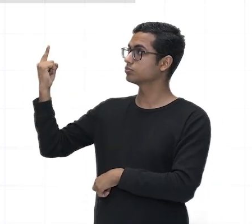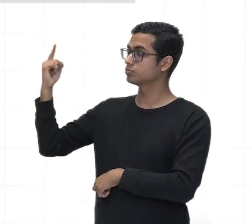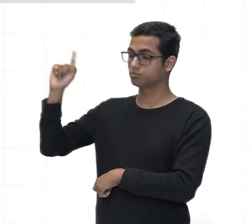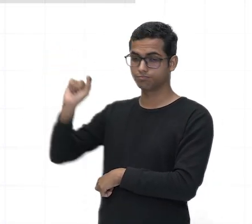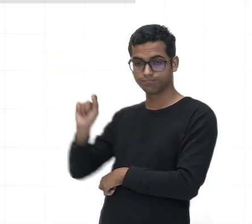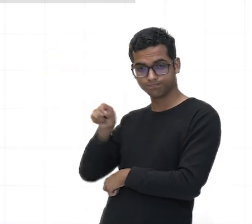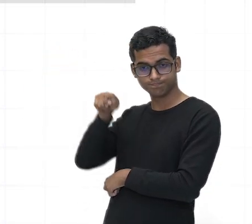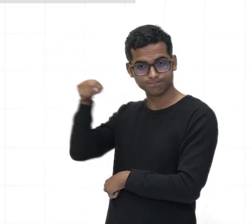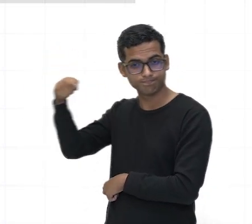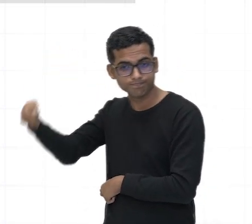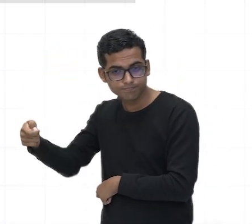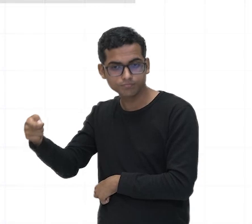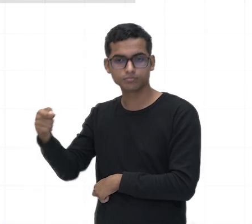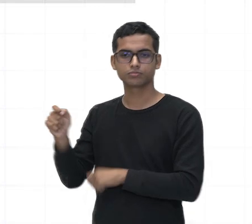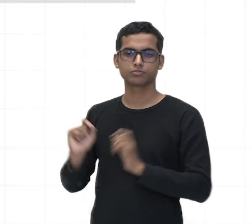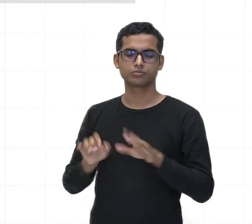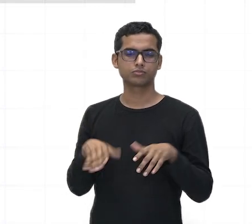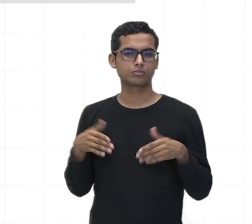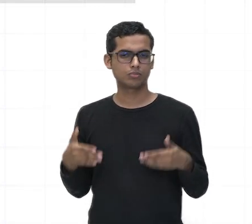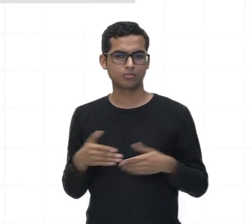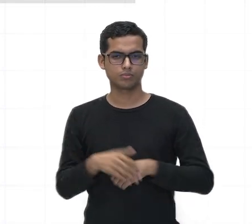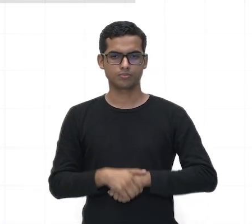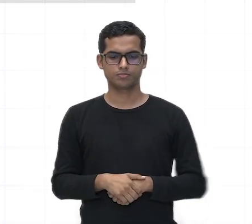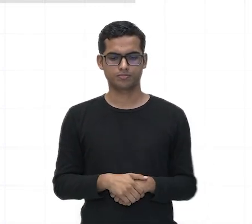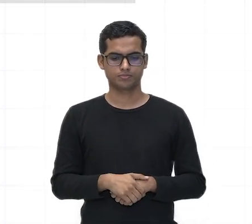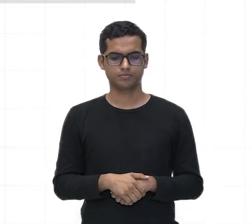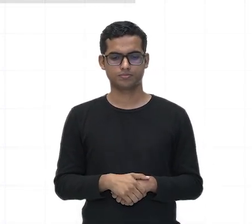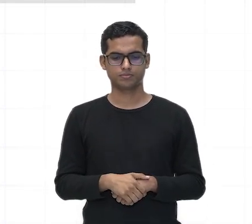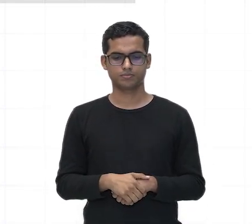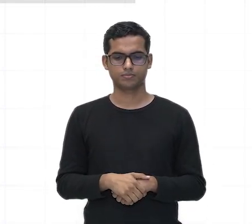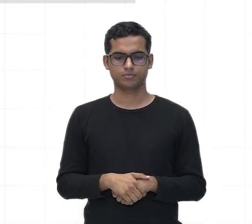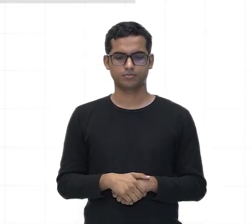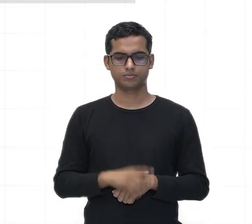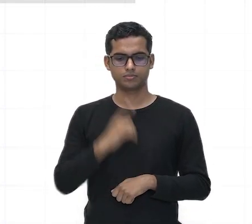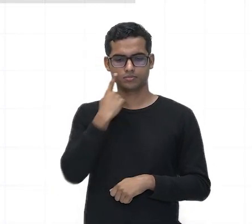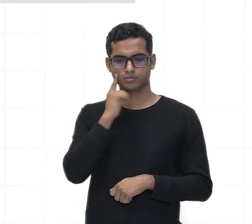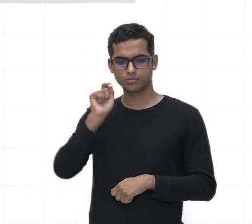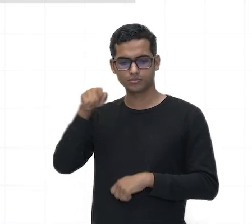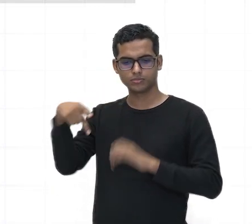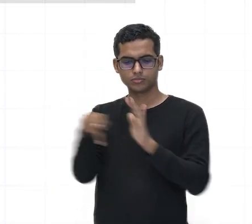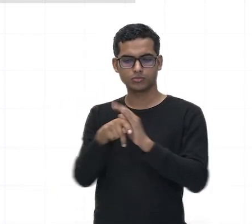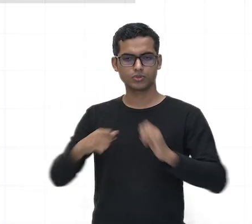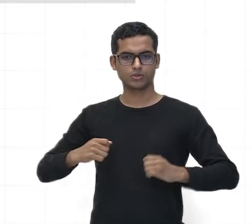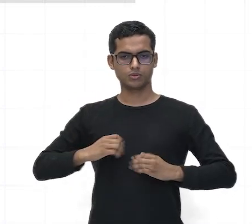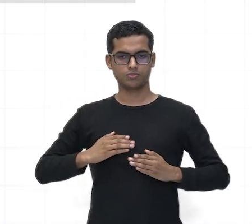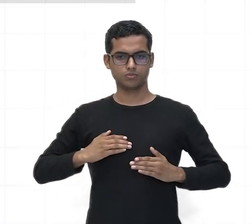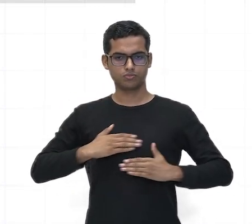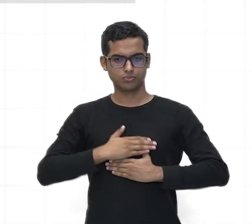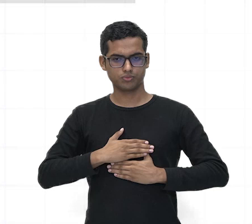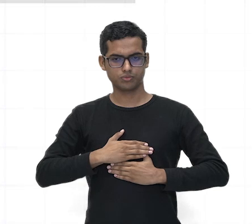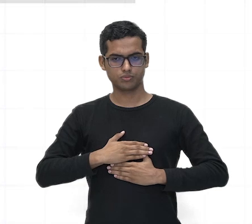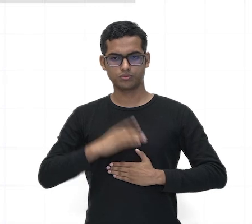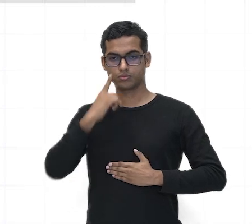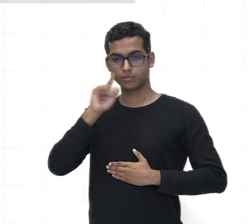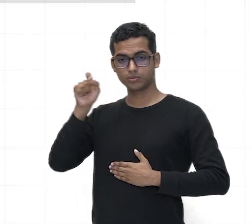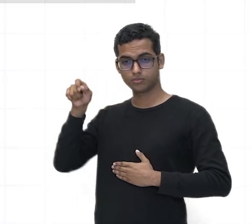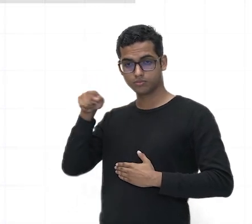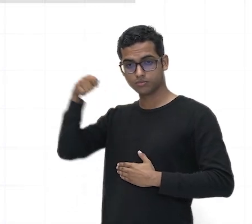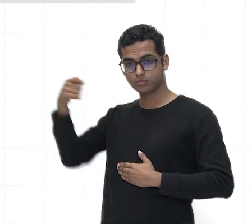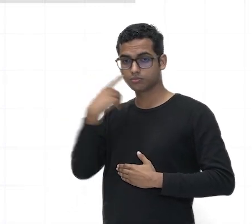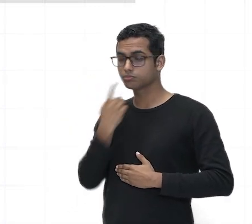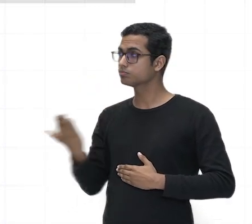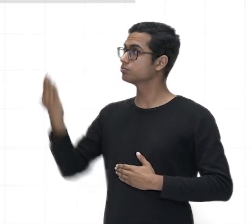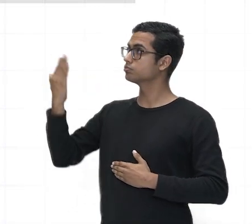que lutou pela independência do seu país, a Índia, por meios pacíficos, convidando os